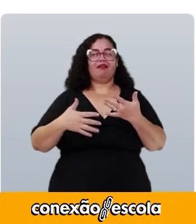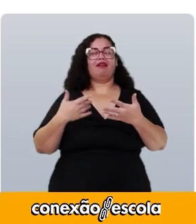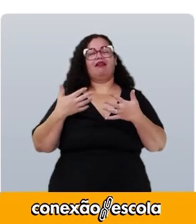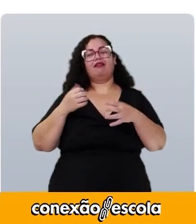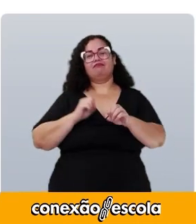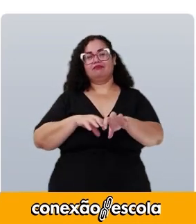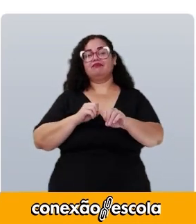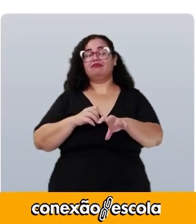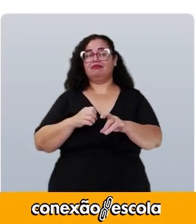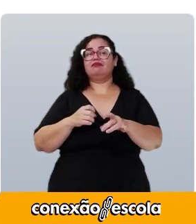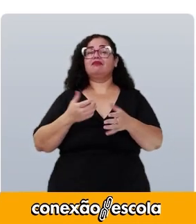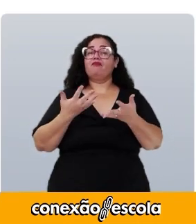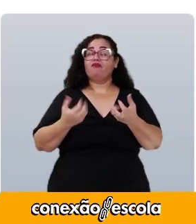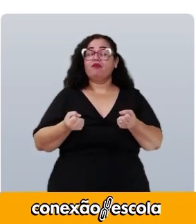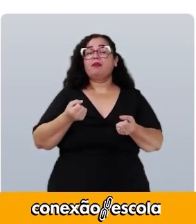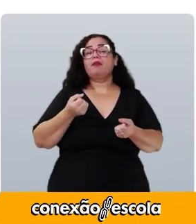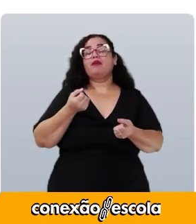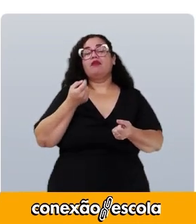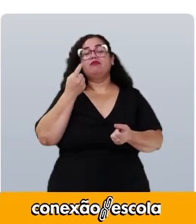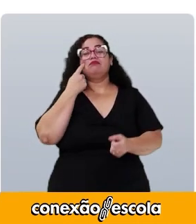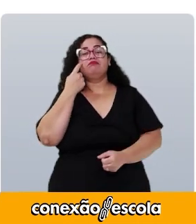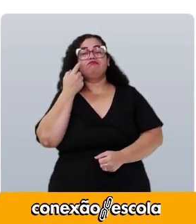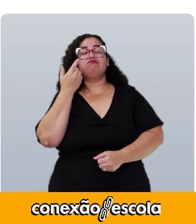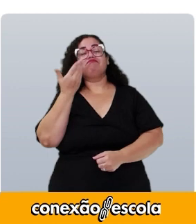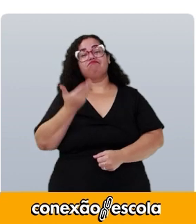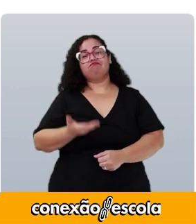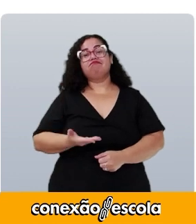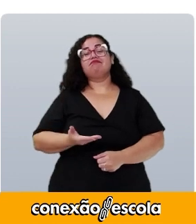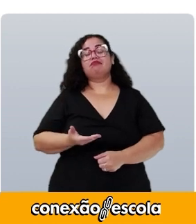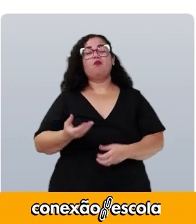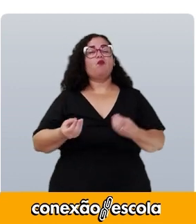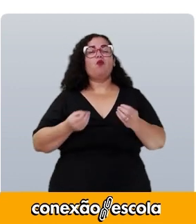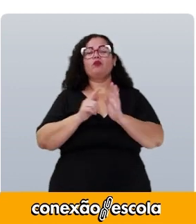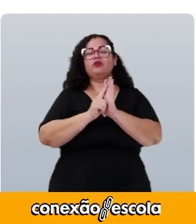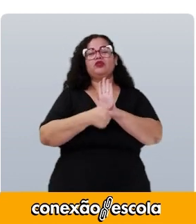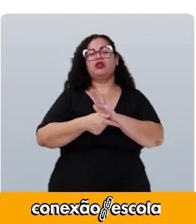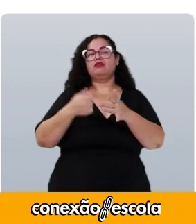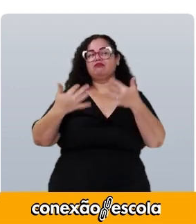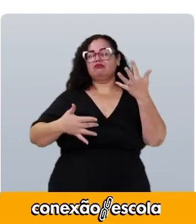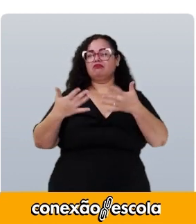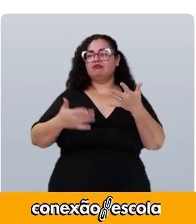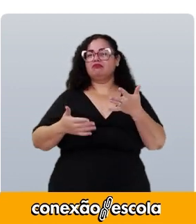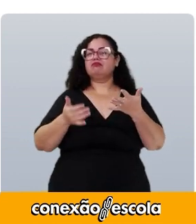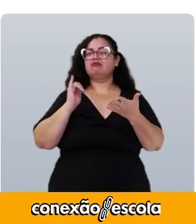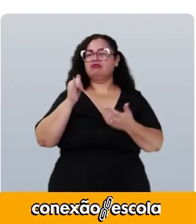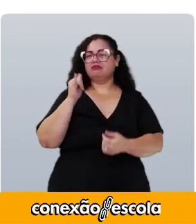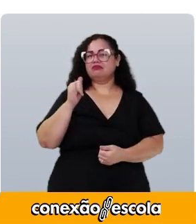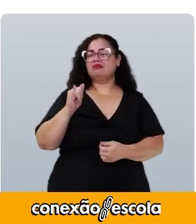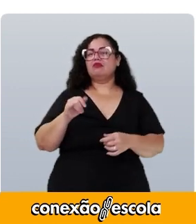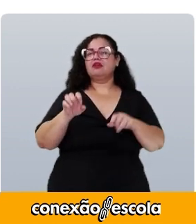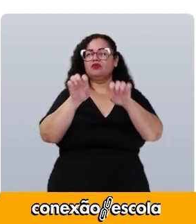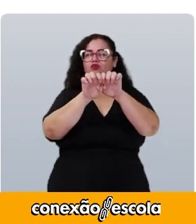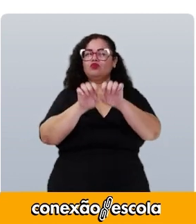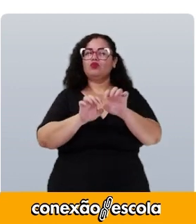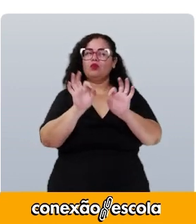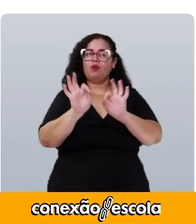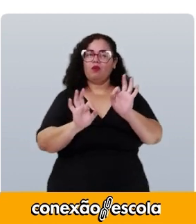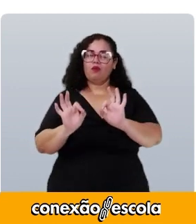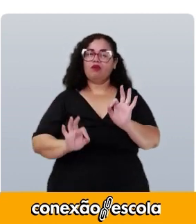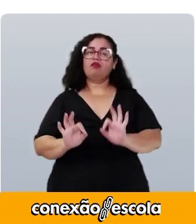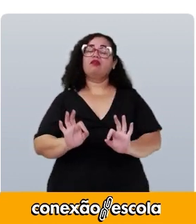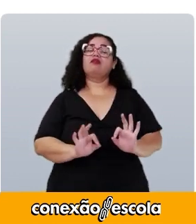trabalhando, vamos observar como esses gêneros textuais narrativos são estruturados,